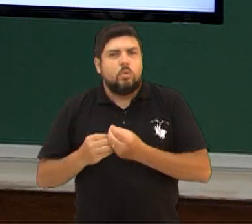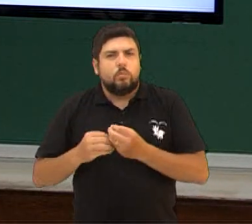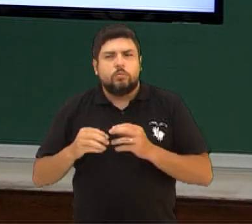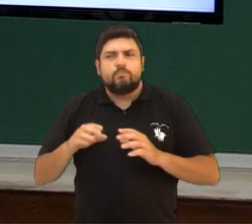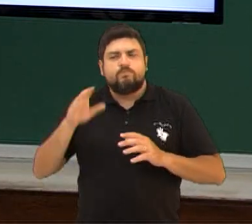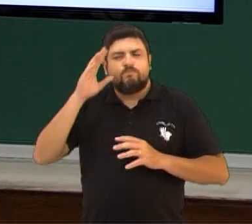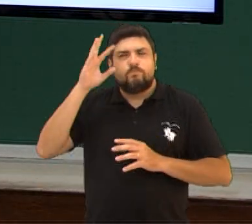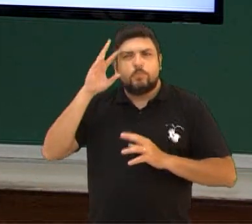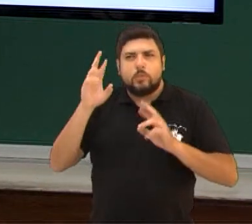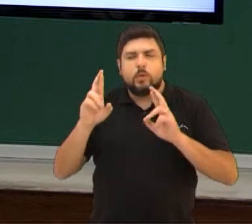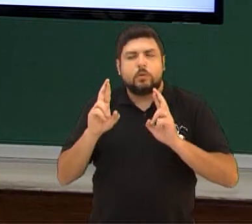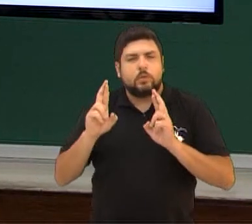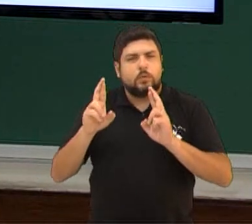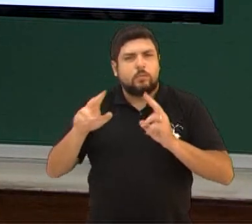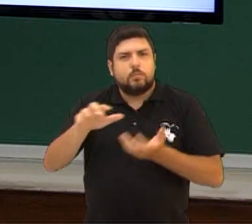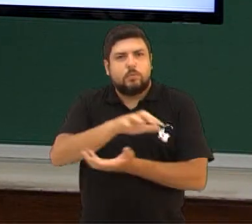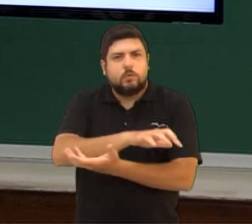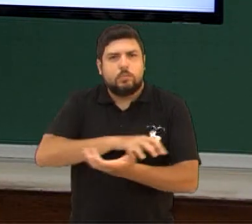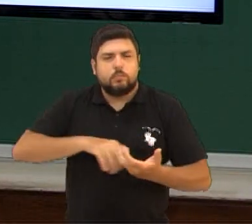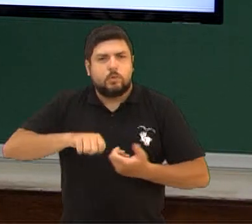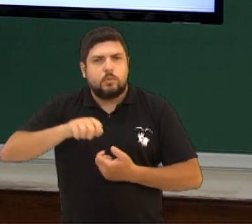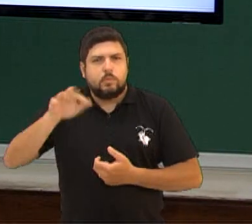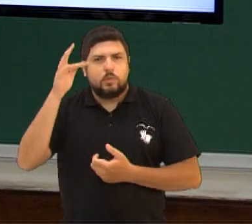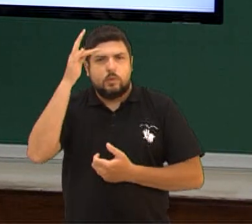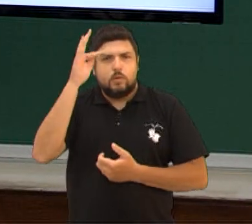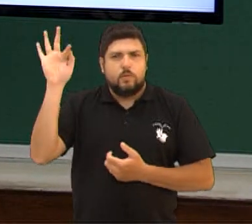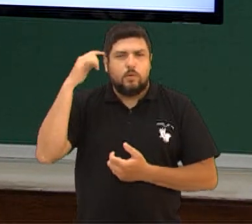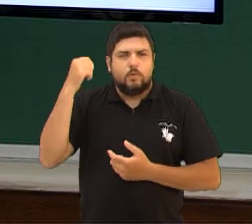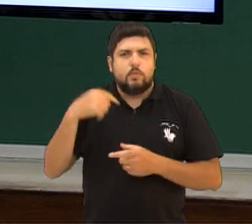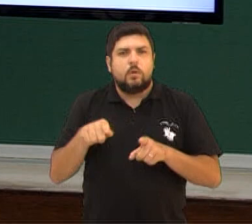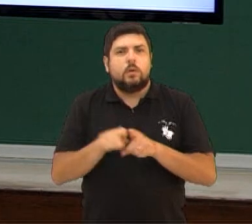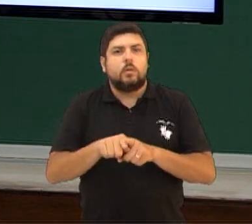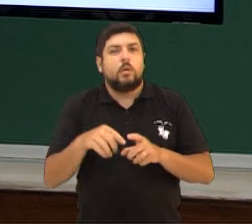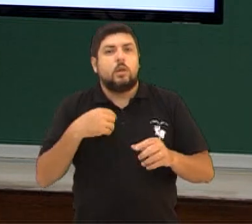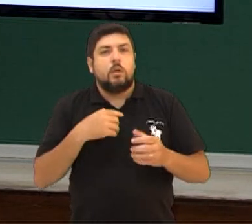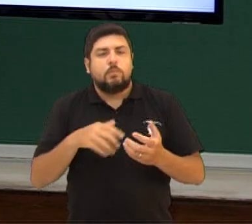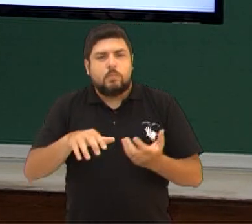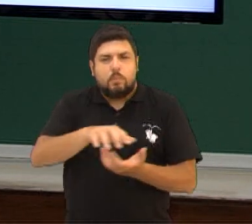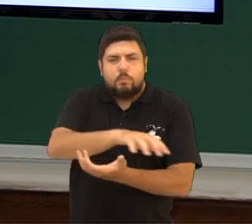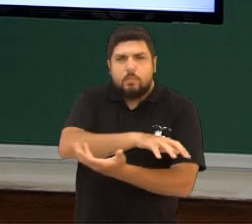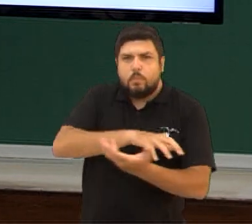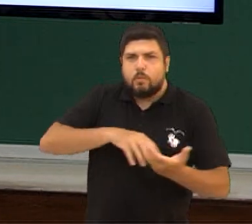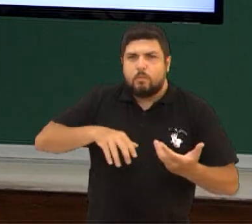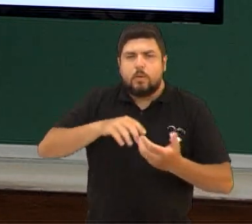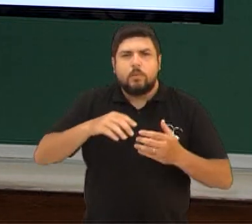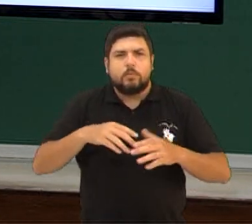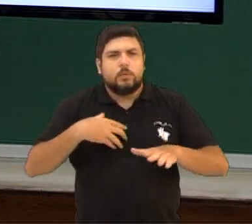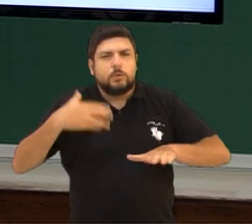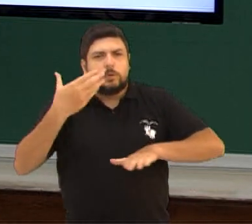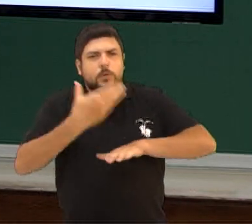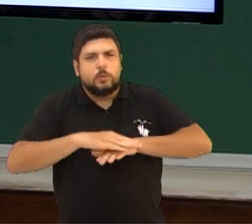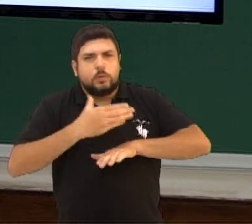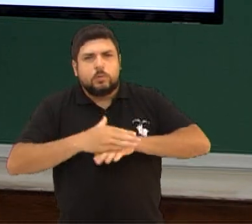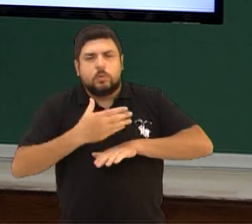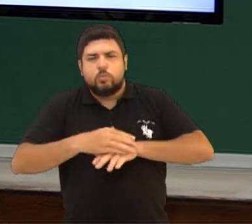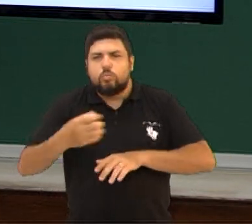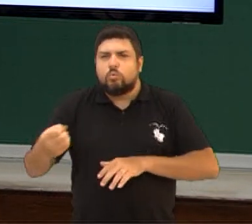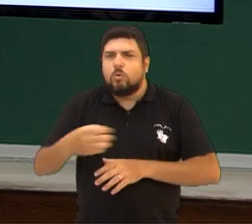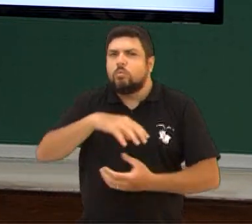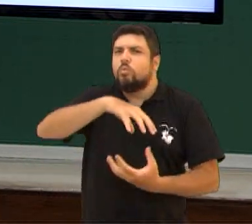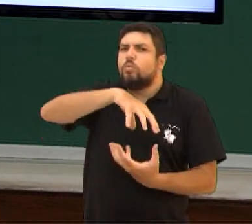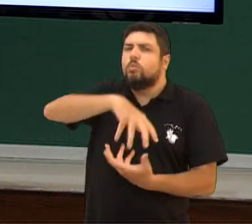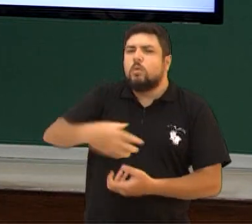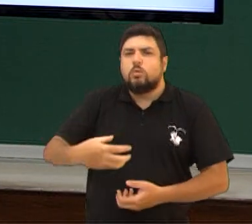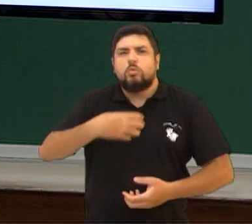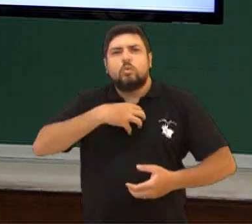Francesa, com relação a essas revoluções nacionais que estavam querendo um novo mundo, um mundo onde todos participassem, um mundo onde